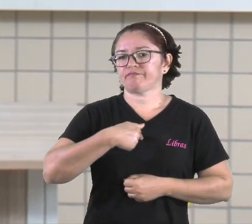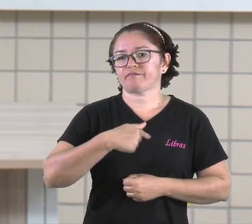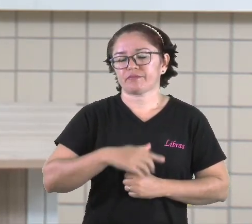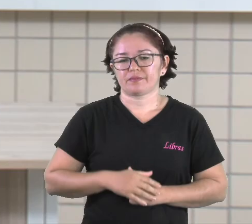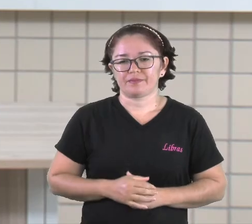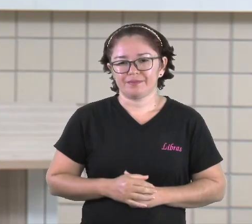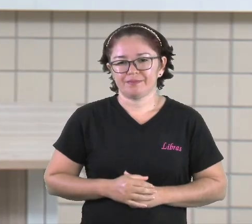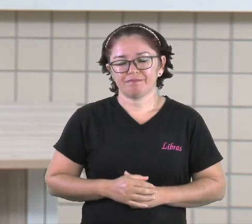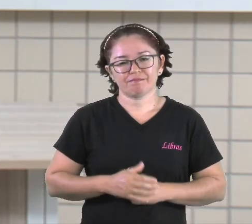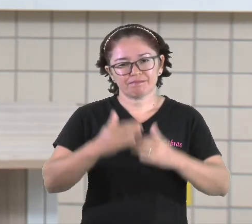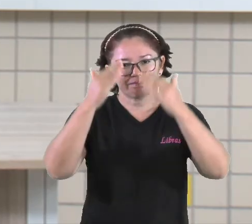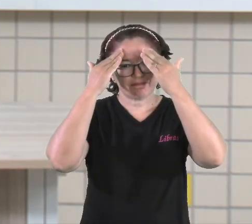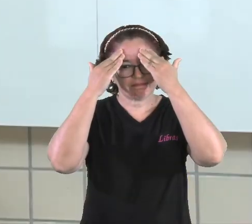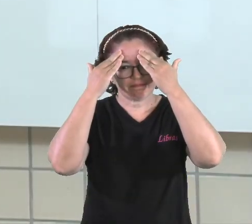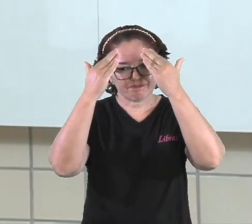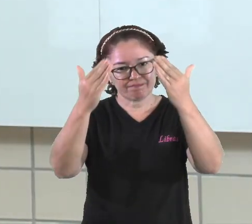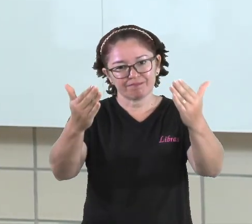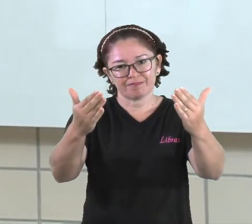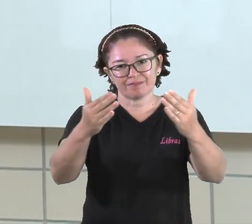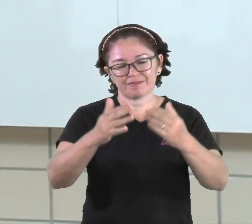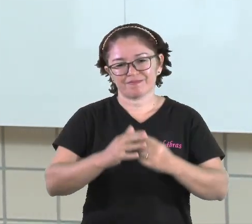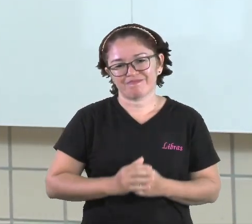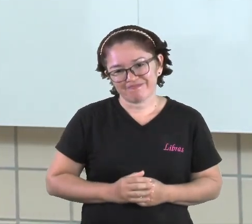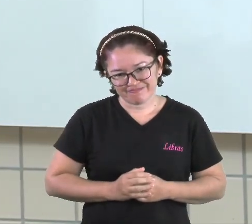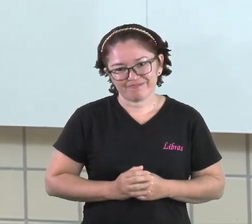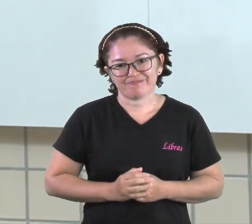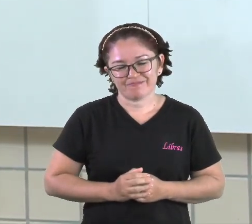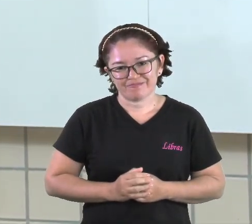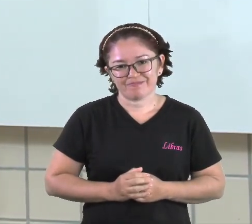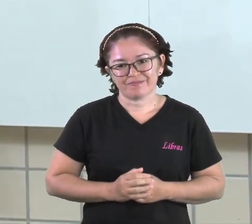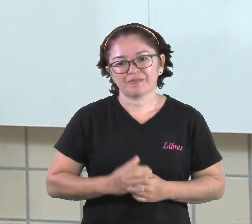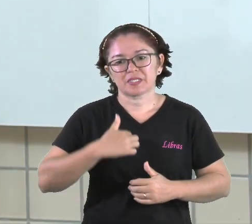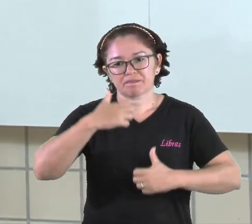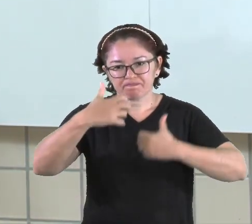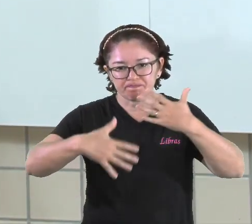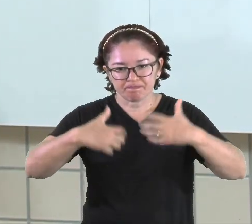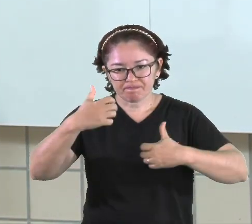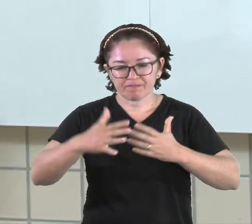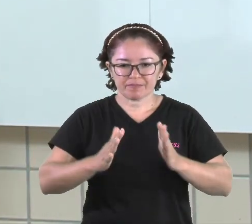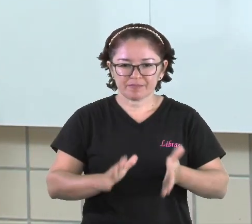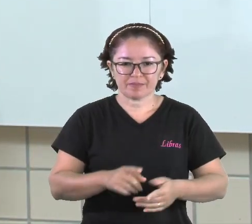obrigado. Fica aqui a nossa